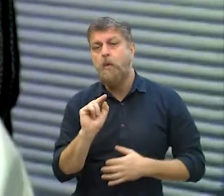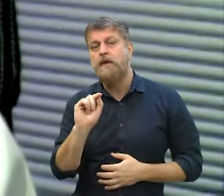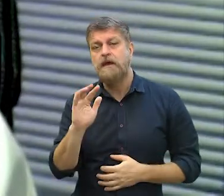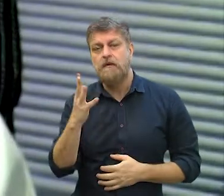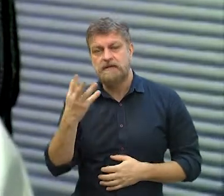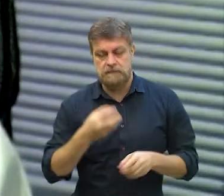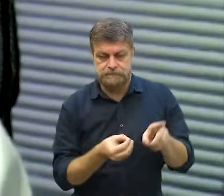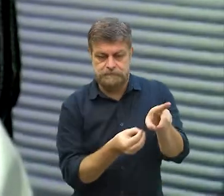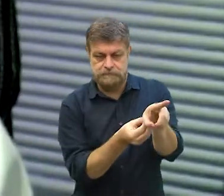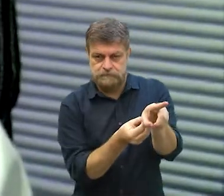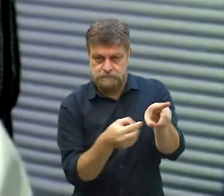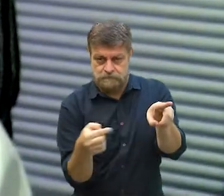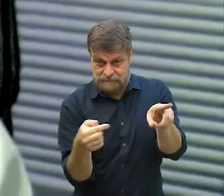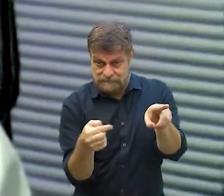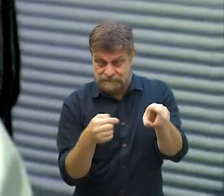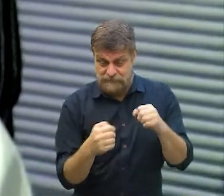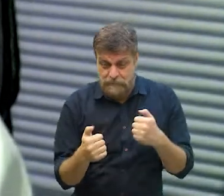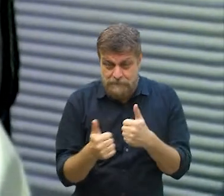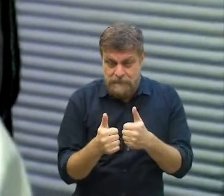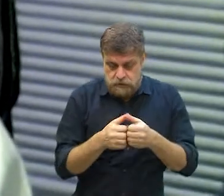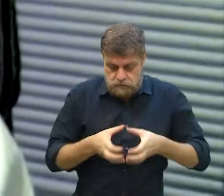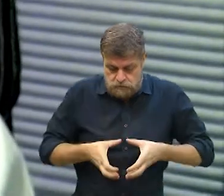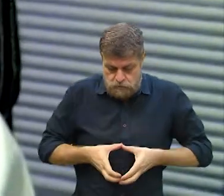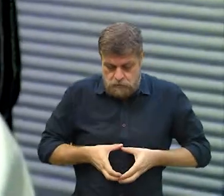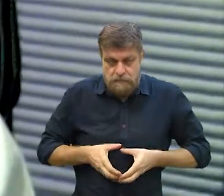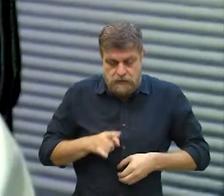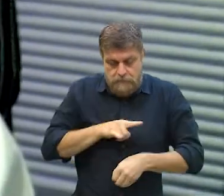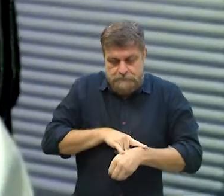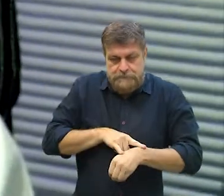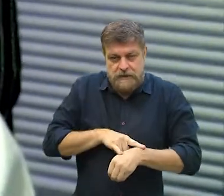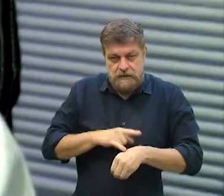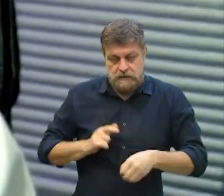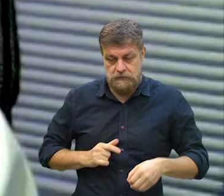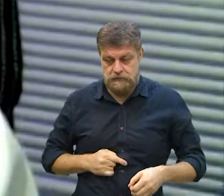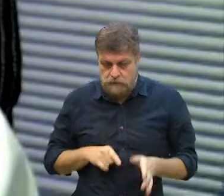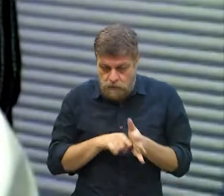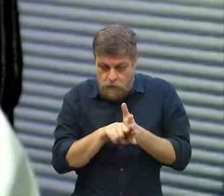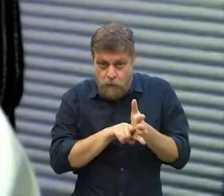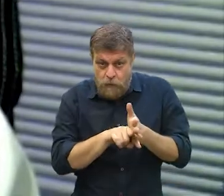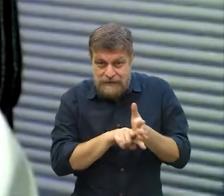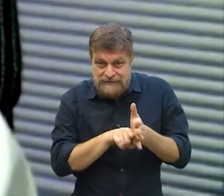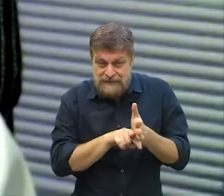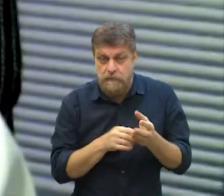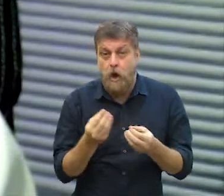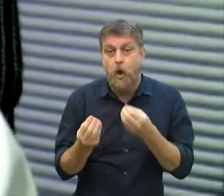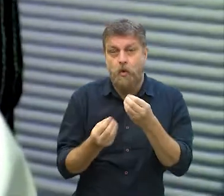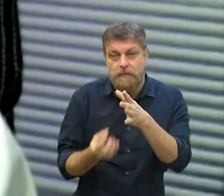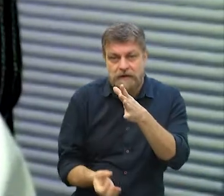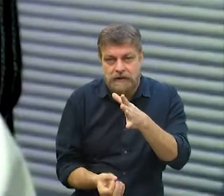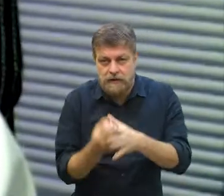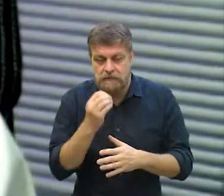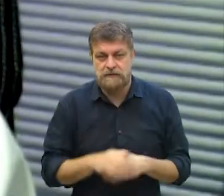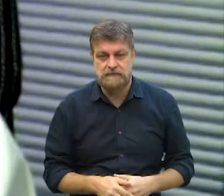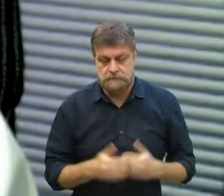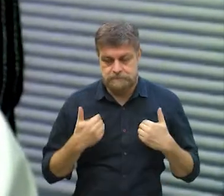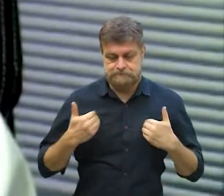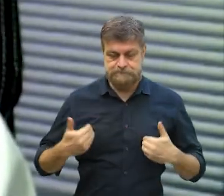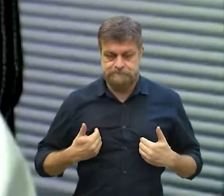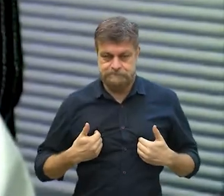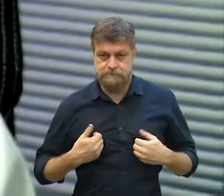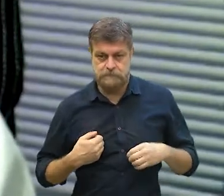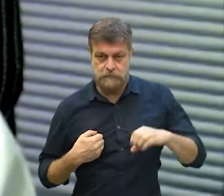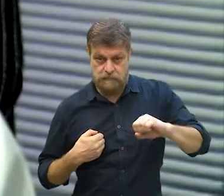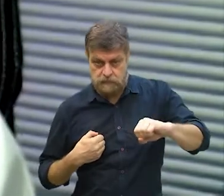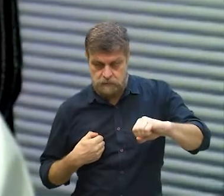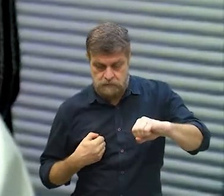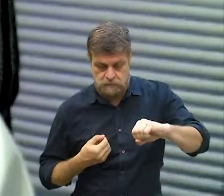falar. Então a glândula está ali, abaixo da bexiga, aqui na região da frente do abdômen, e o exame da próstata, o exame físico da próstata é